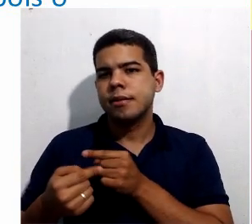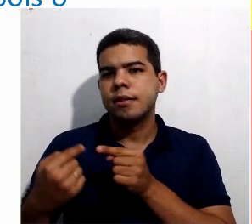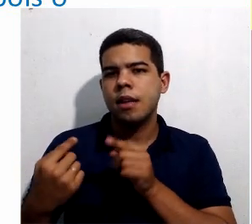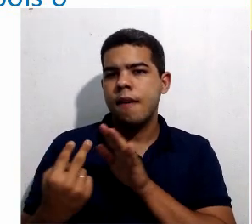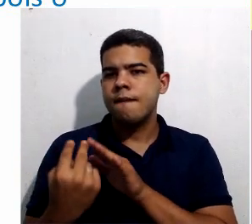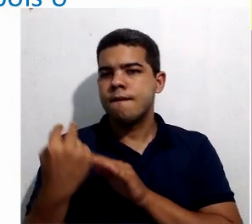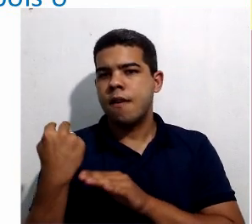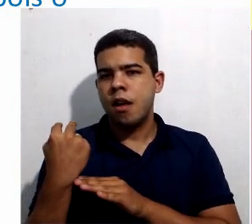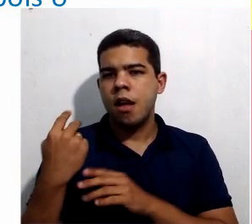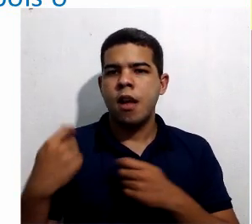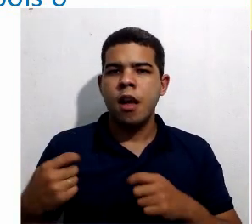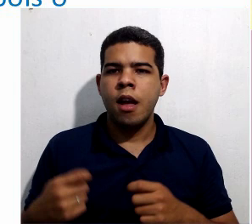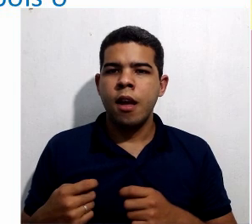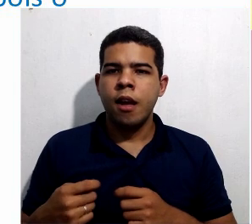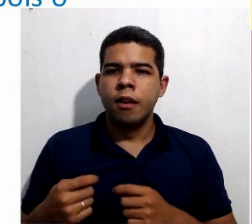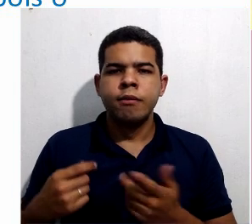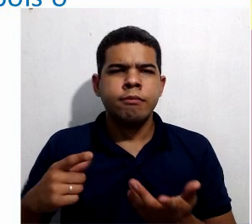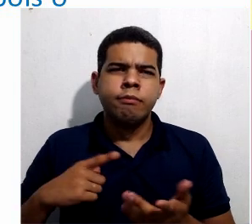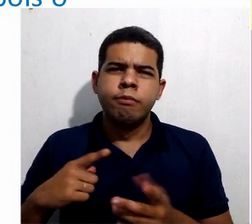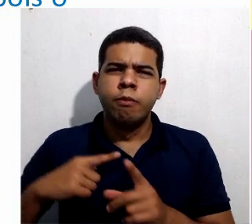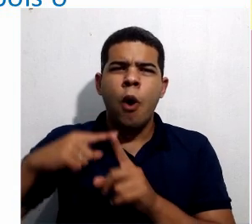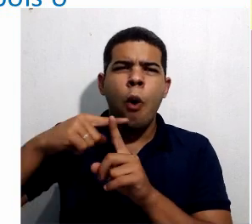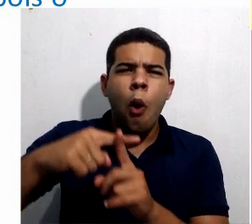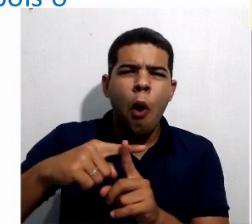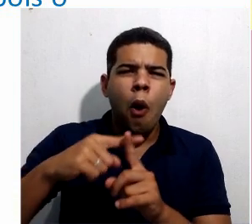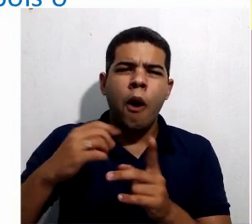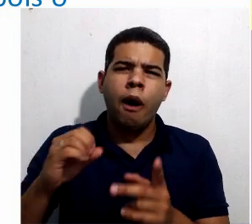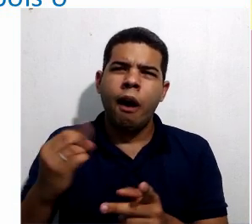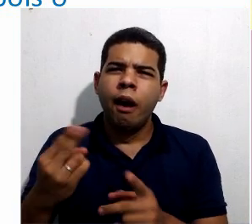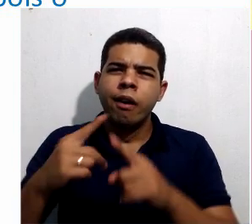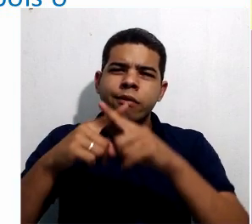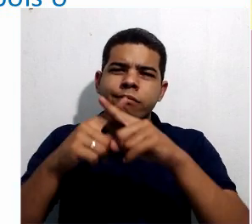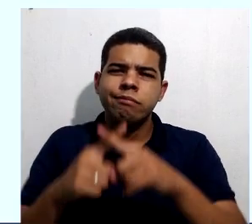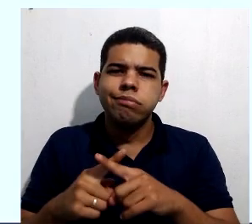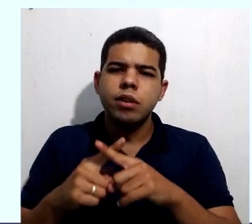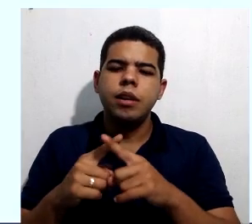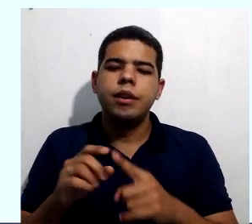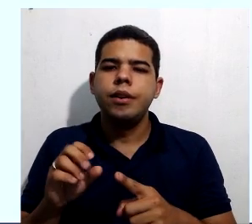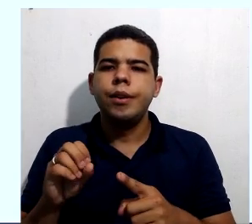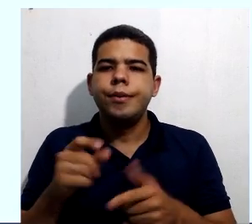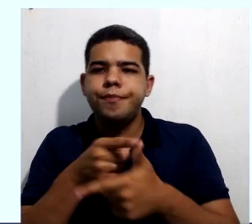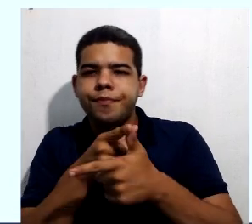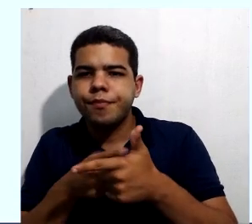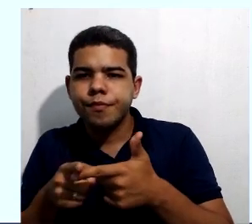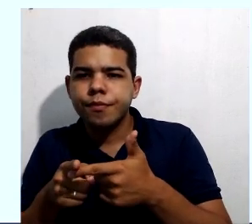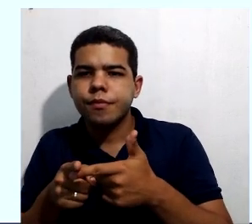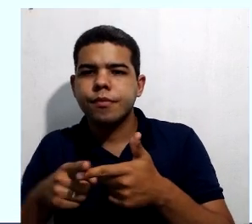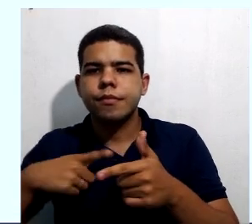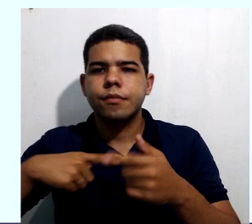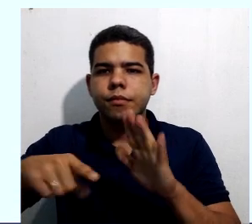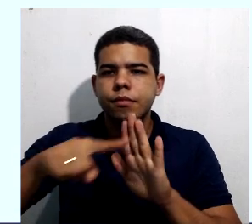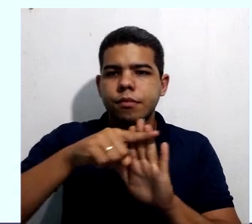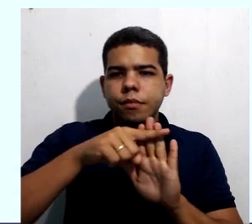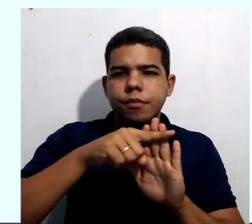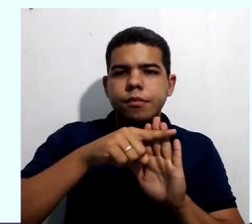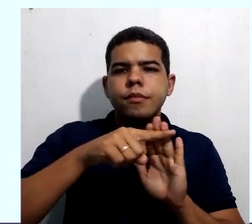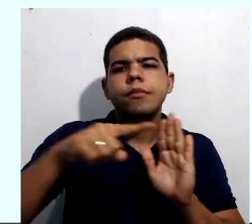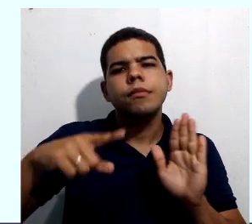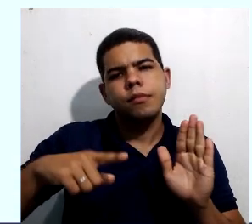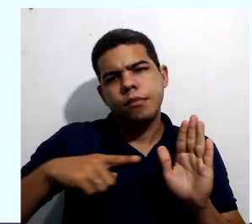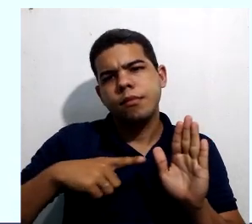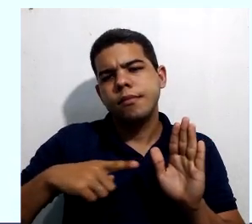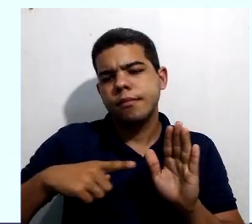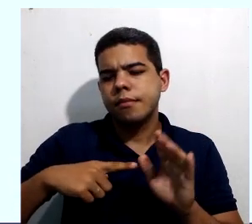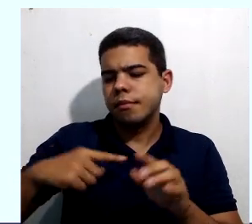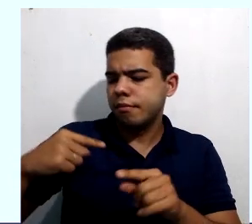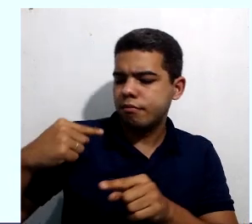anterior. Quer dizer o quê? Que ele foi somado, ele foi multiplicado, foi dividido, foi subtraído. Mas existe